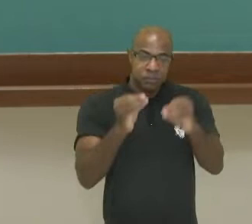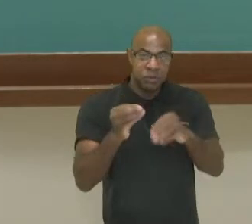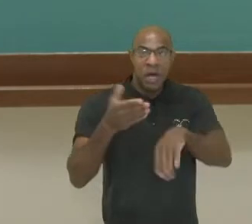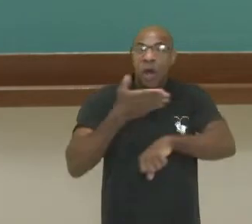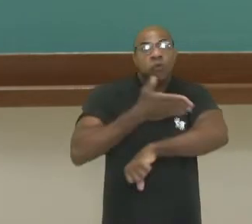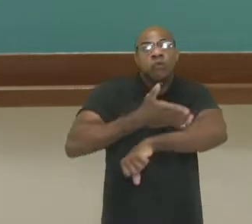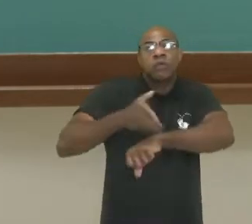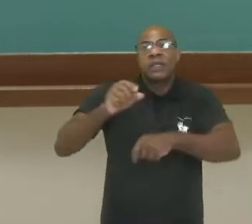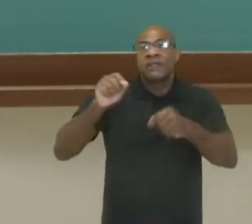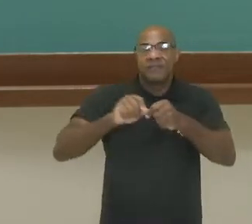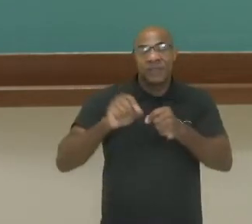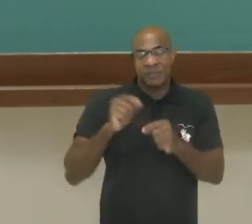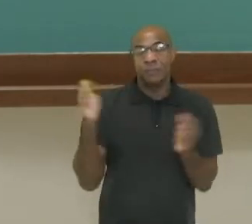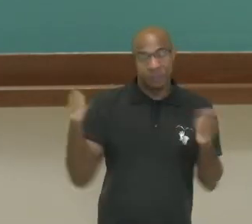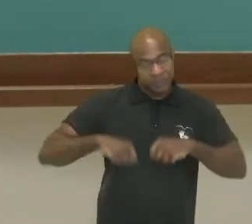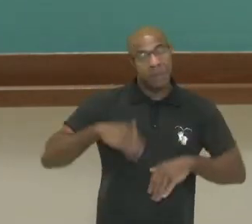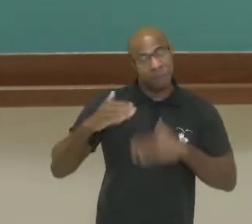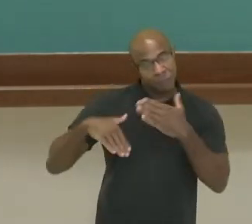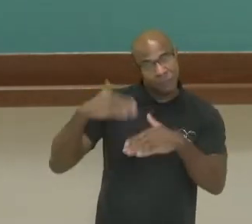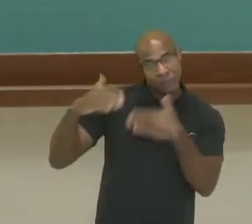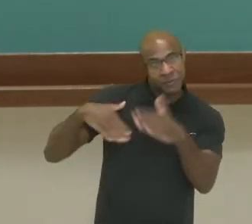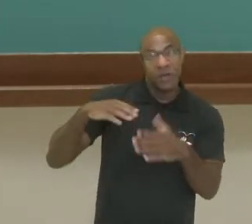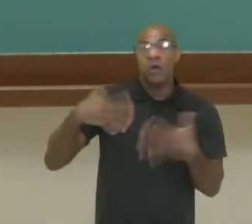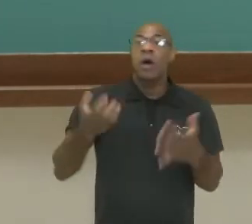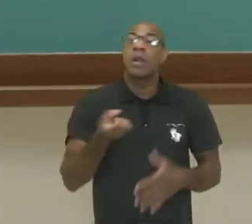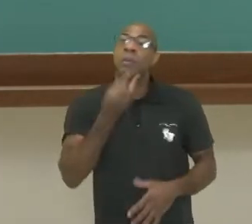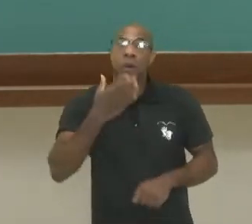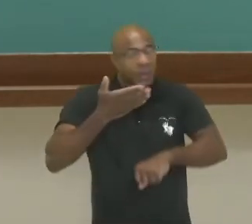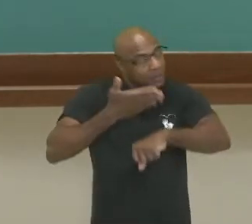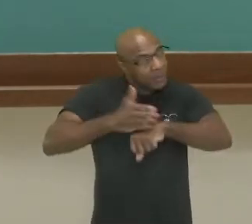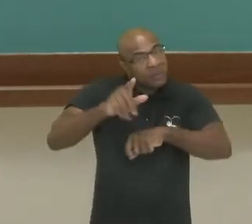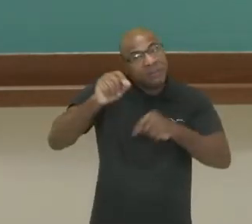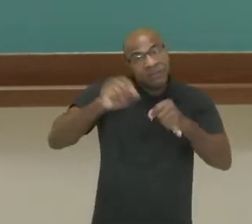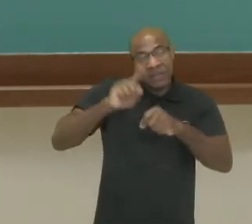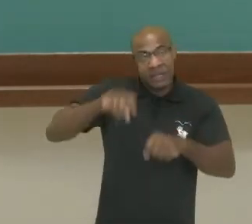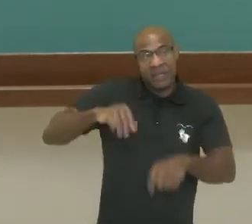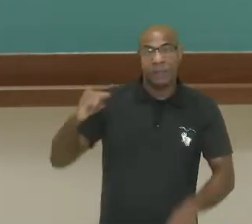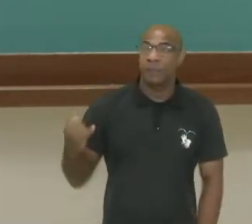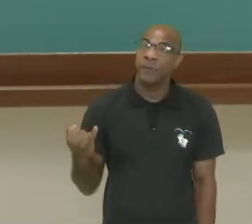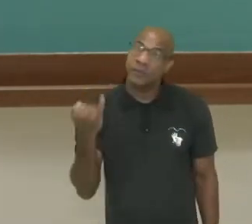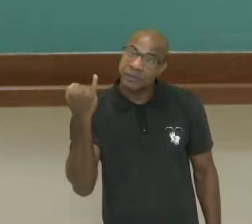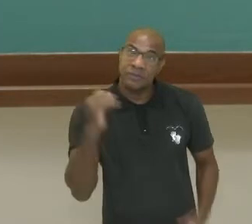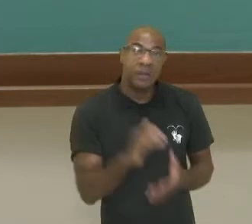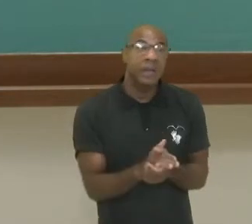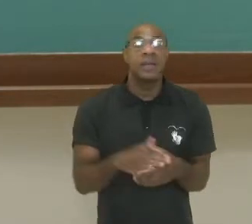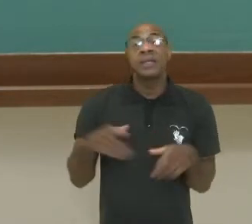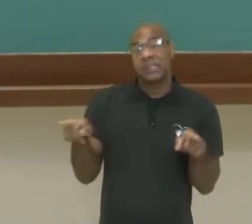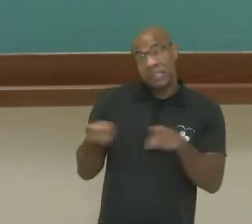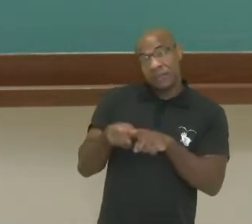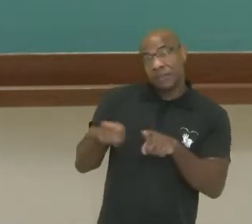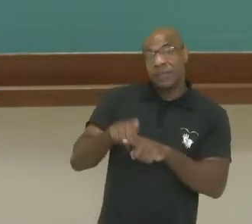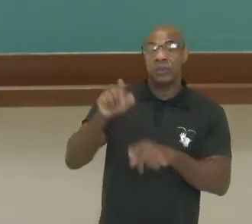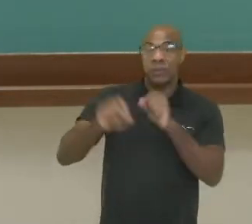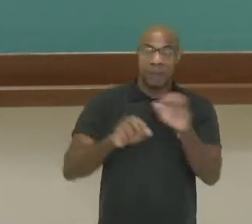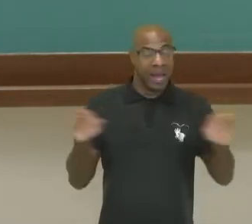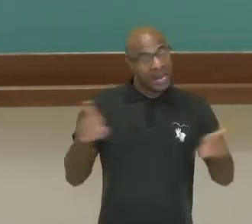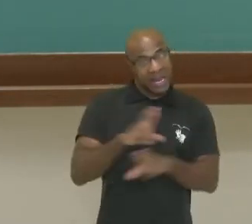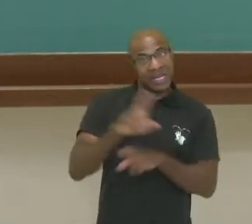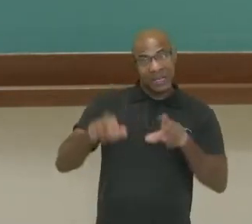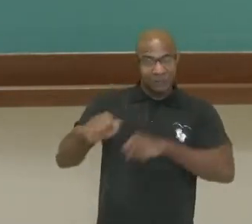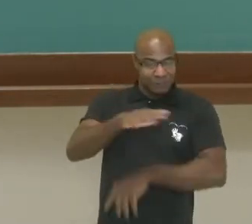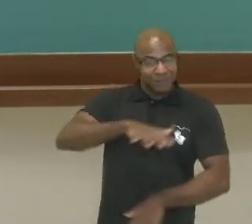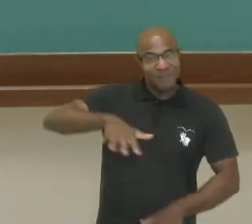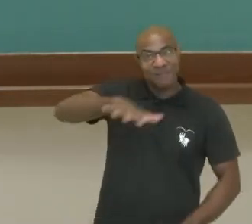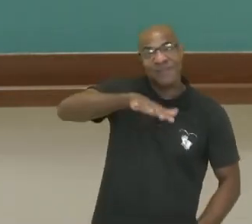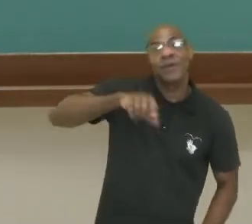ser aprimorados, né? Quais são as boas práticas, é importante. Para além, né, da sua relação com o meio ambiente,